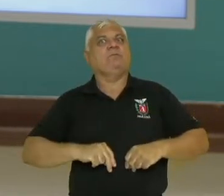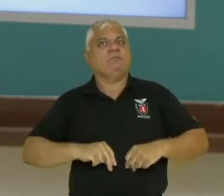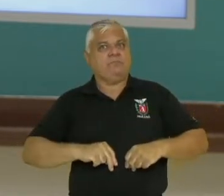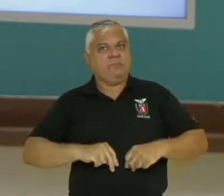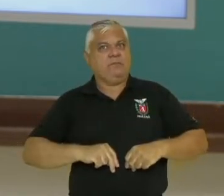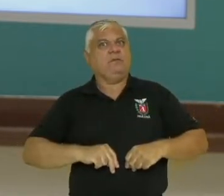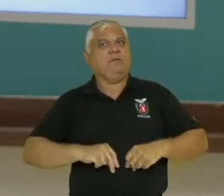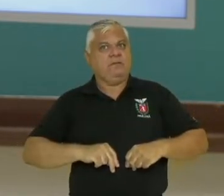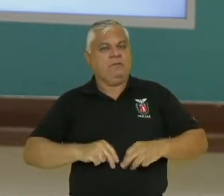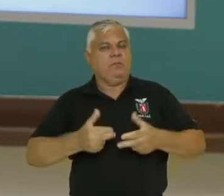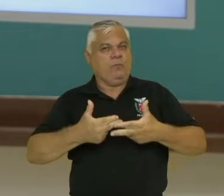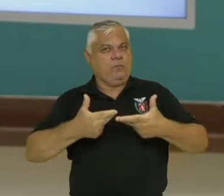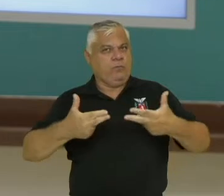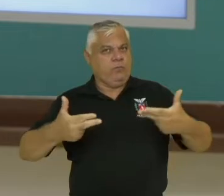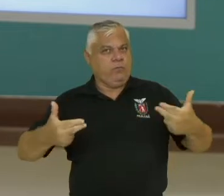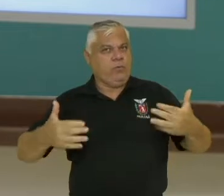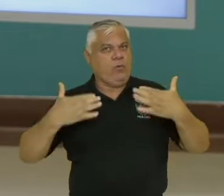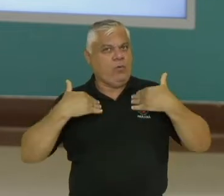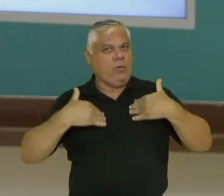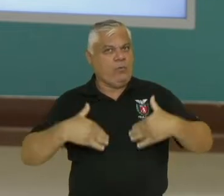corpo. E nós vamos falar sobre isso.